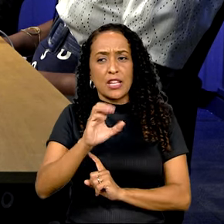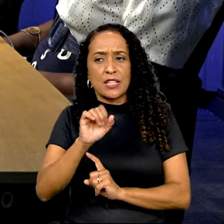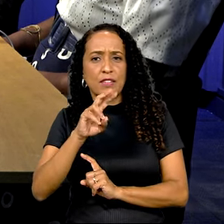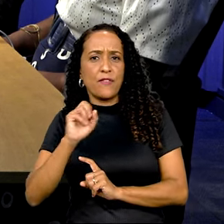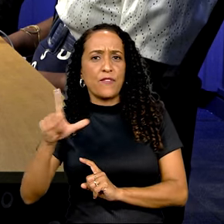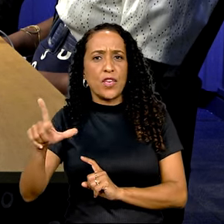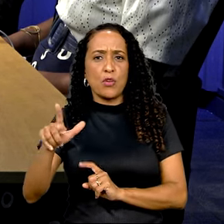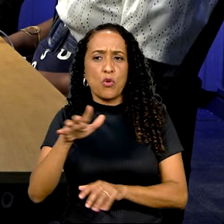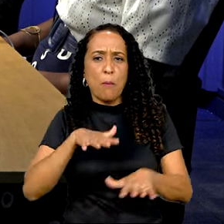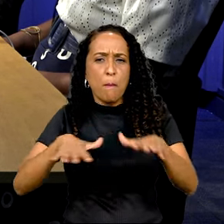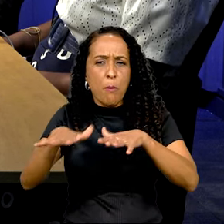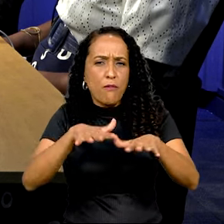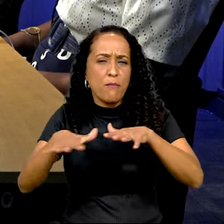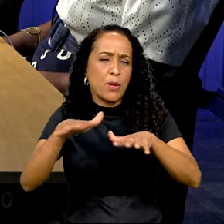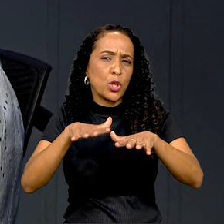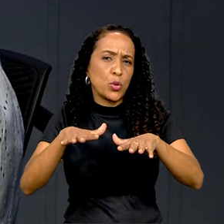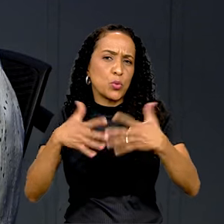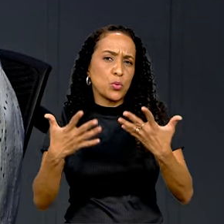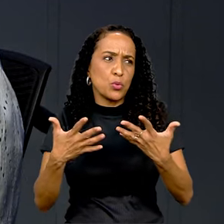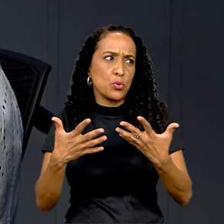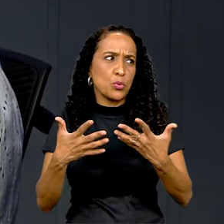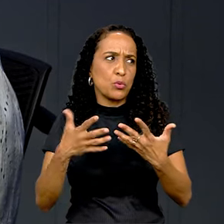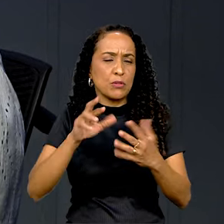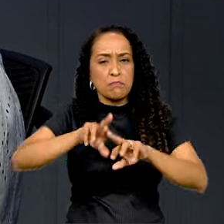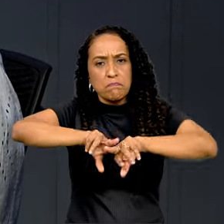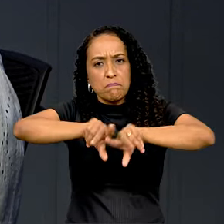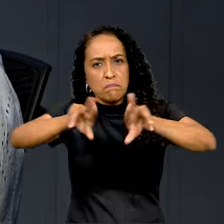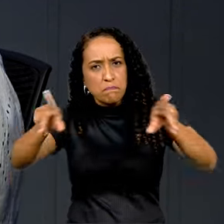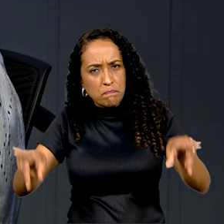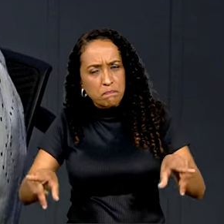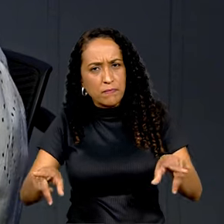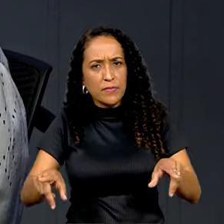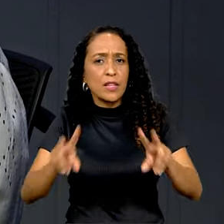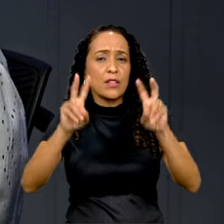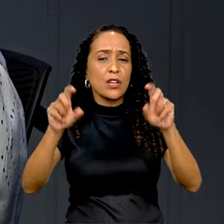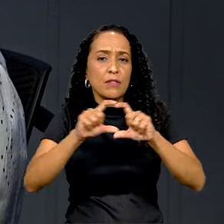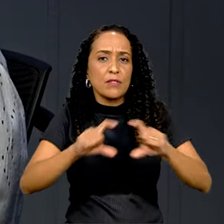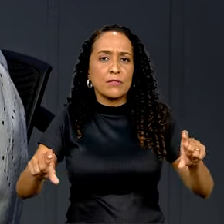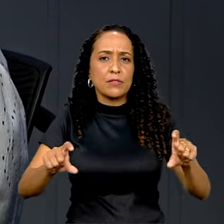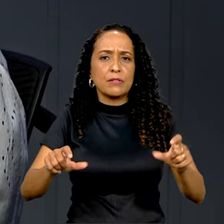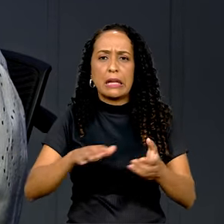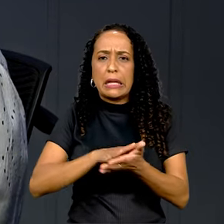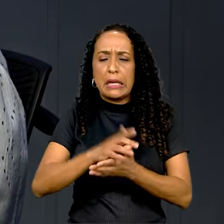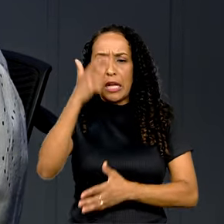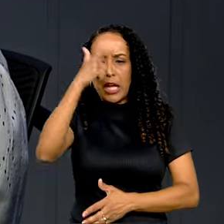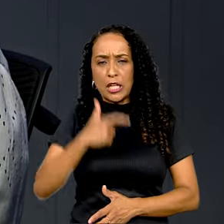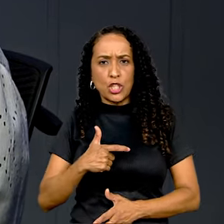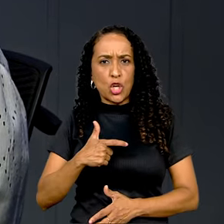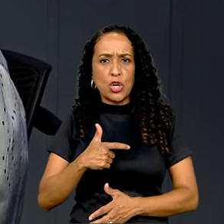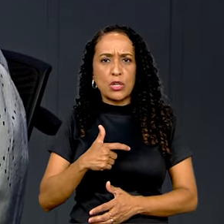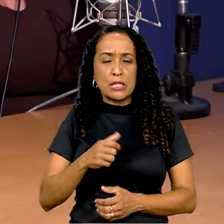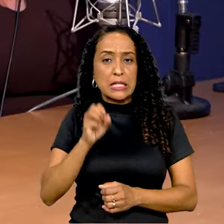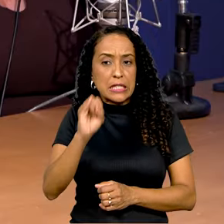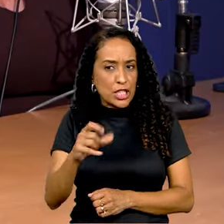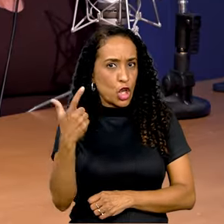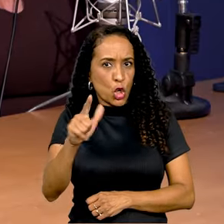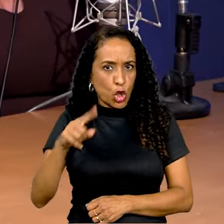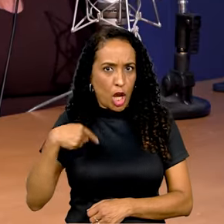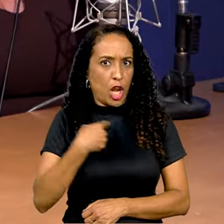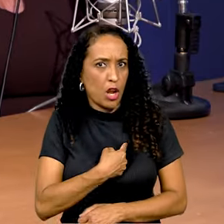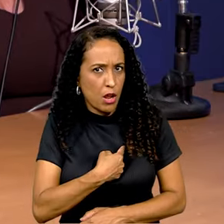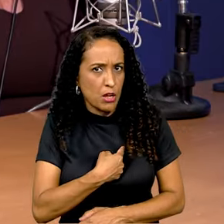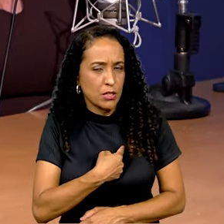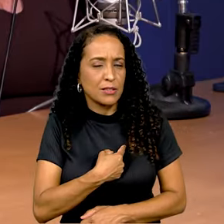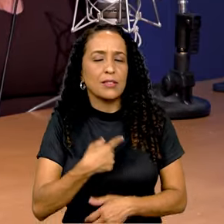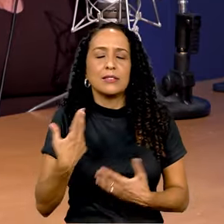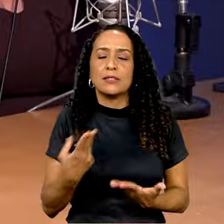civil do de uma forma em sua diversidade aquela frase nada sobre nós sem nós então